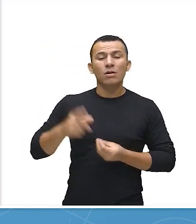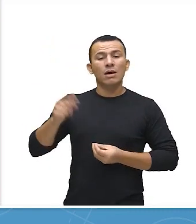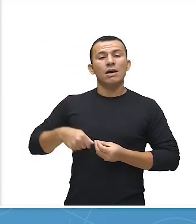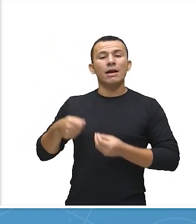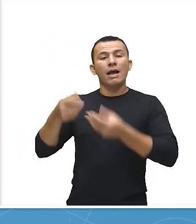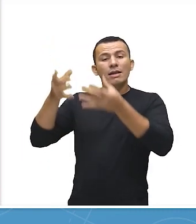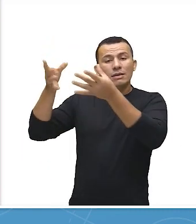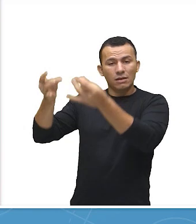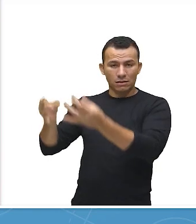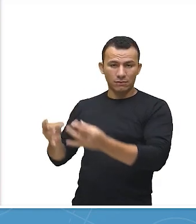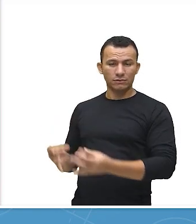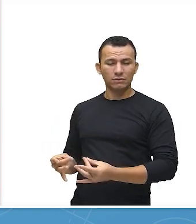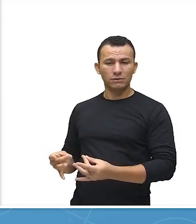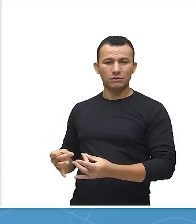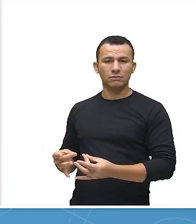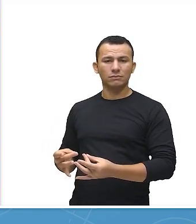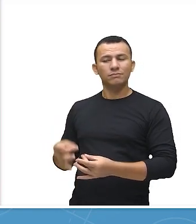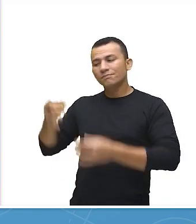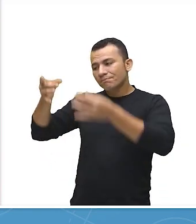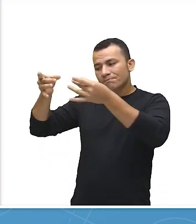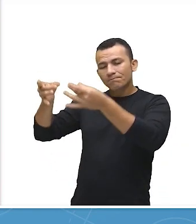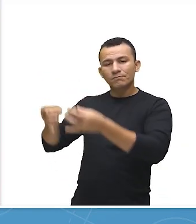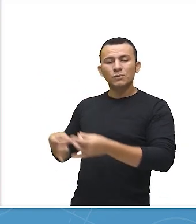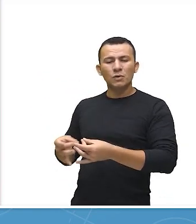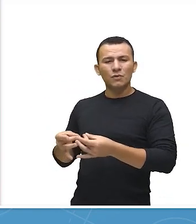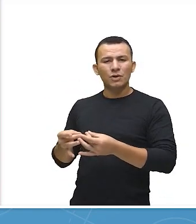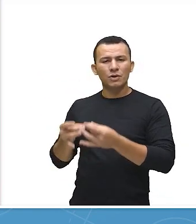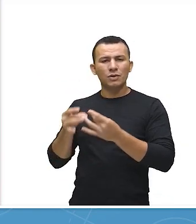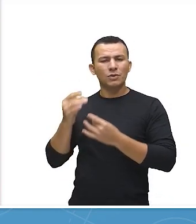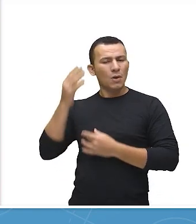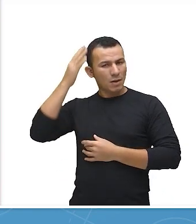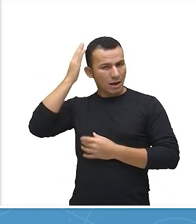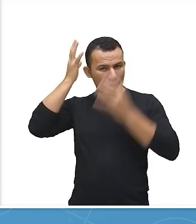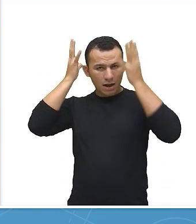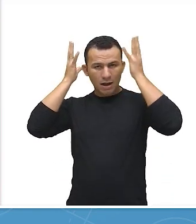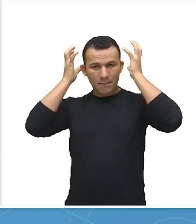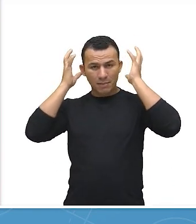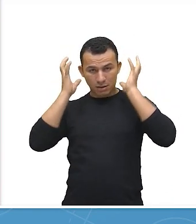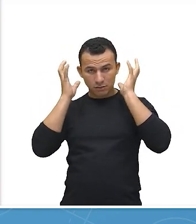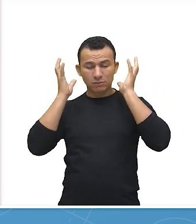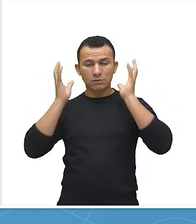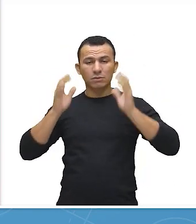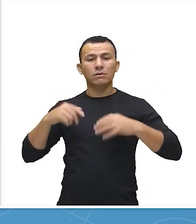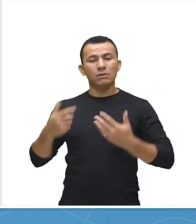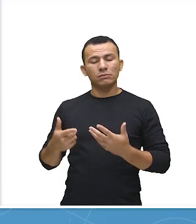descrevendo, né? Aqui principalmente o cabelo da pessoa, né? Então, nesse